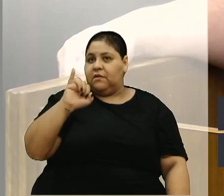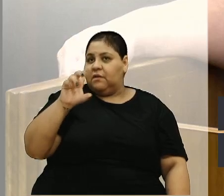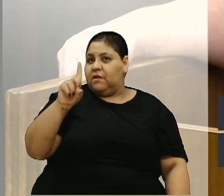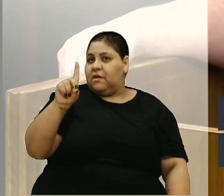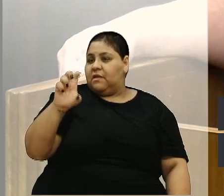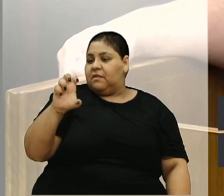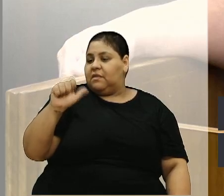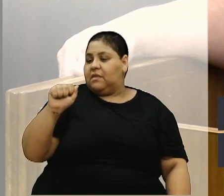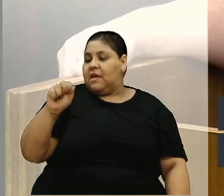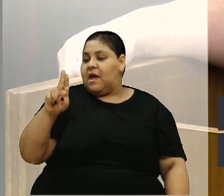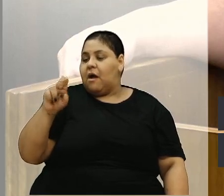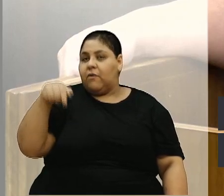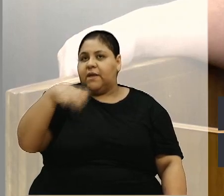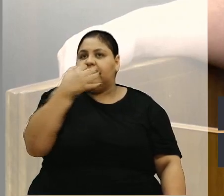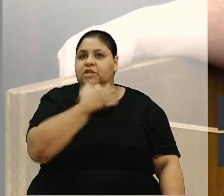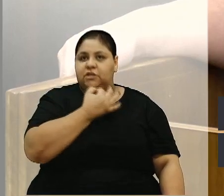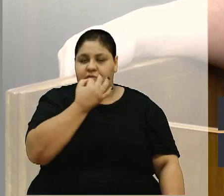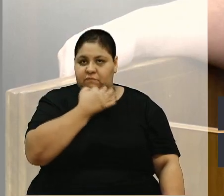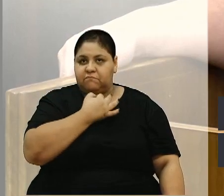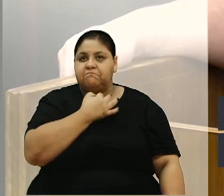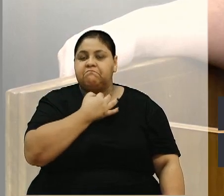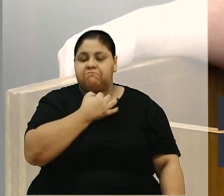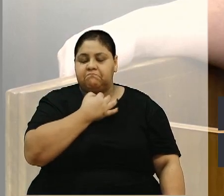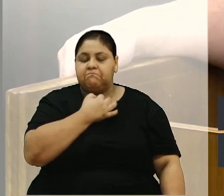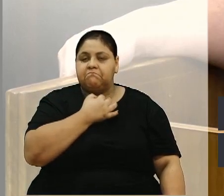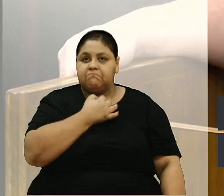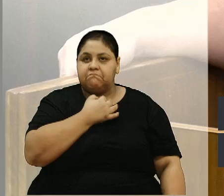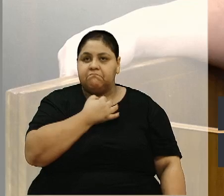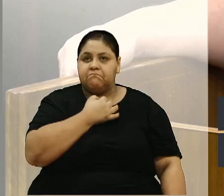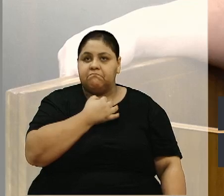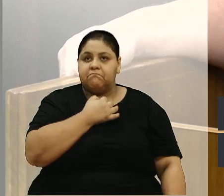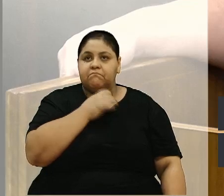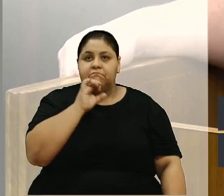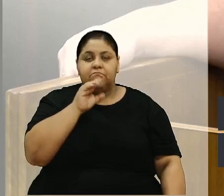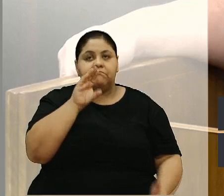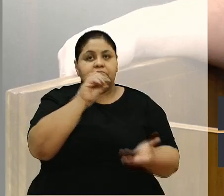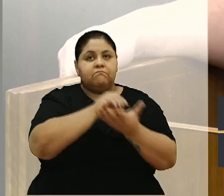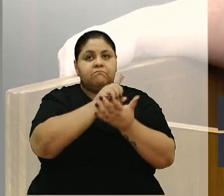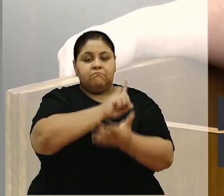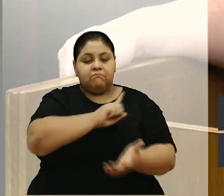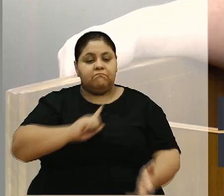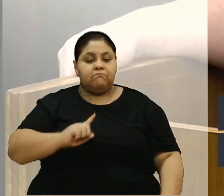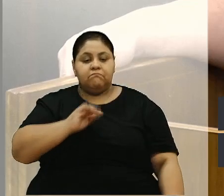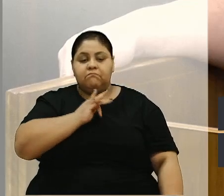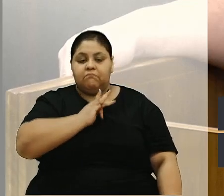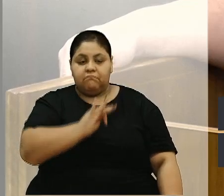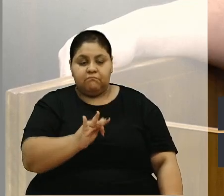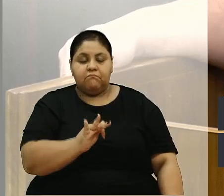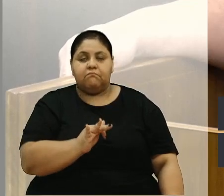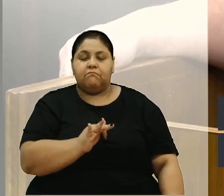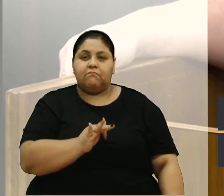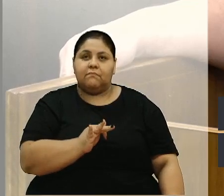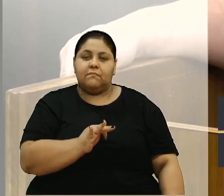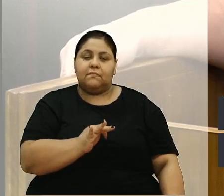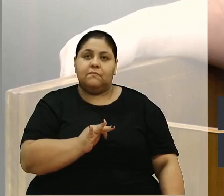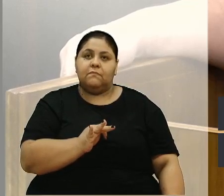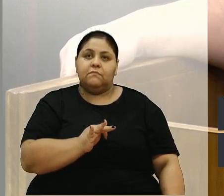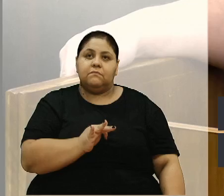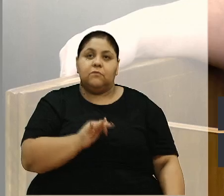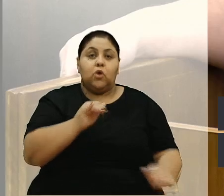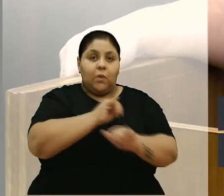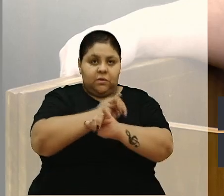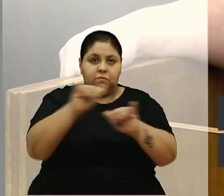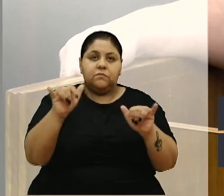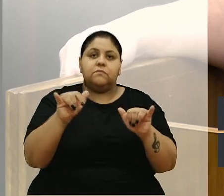de Caxias do Sul, que é a faculdade ideal. Só falta o governo federal, né, fazer o anúncio,